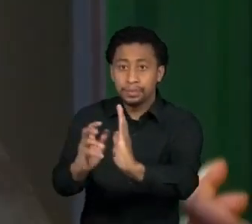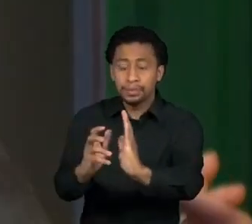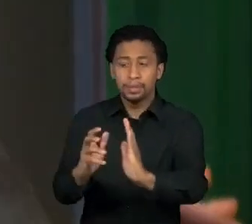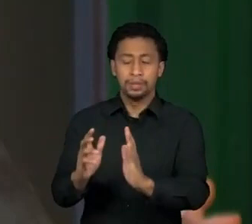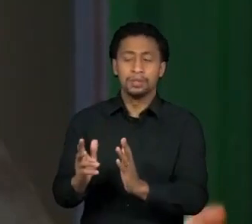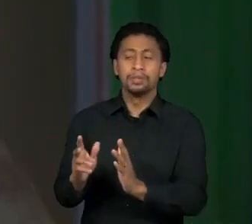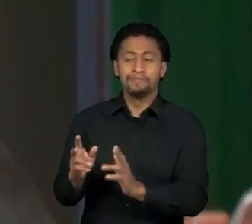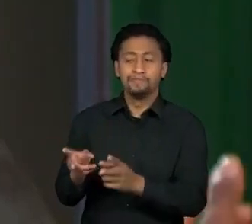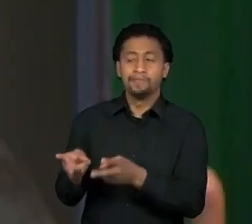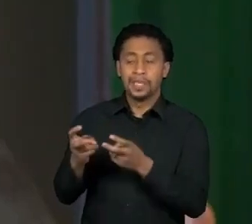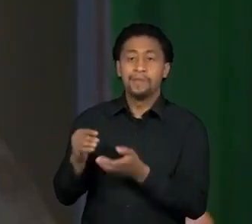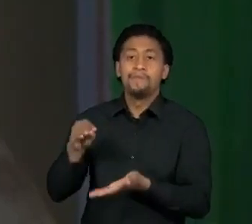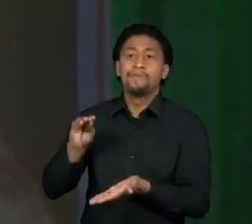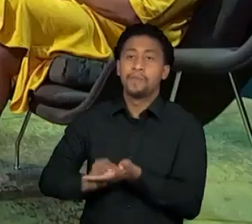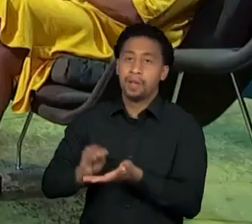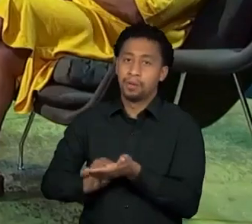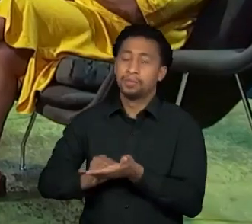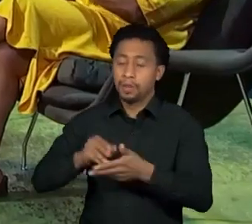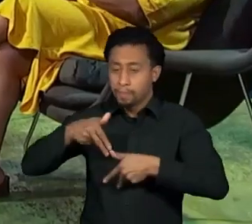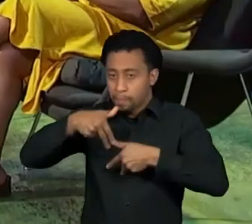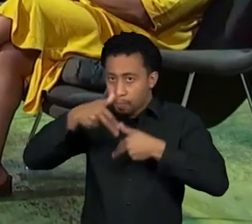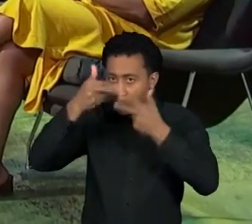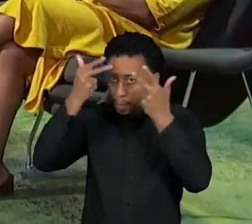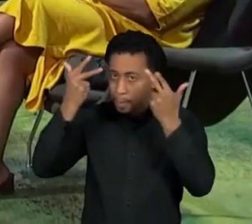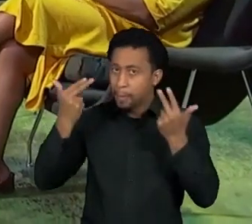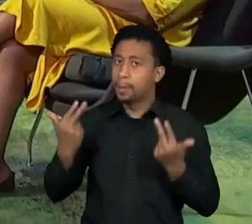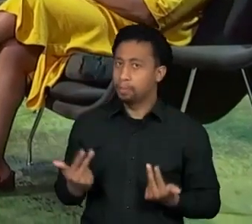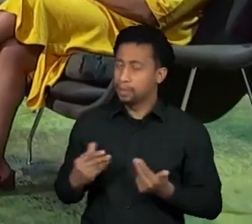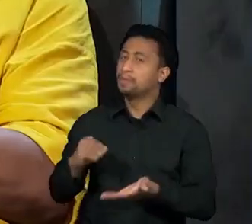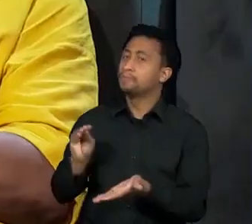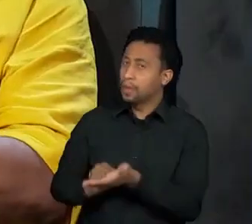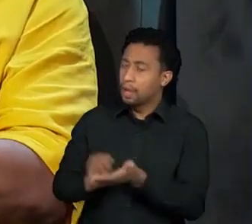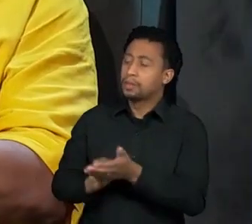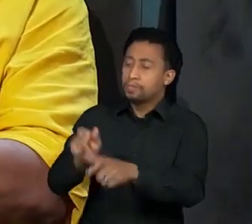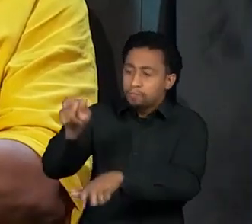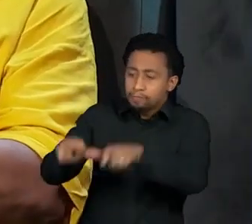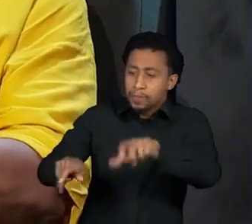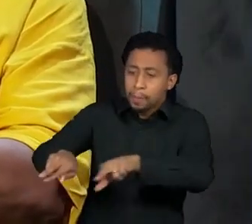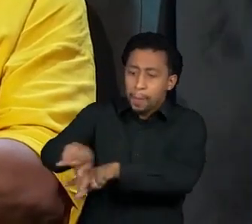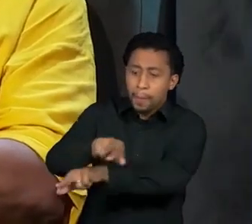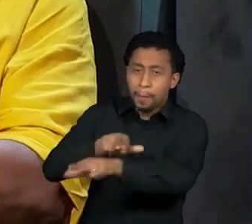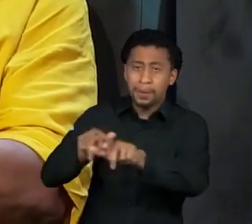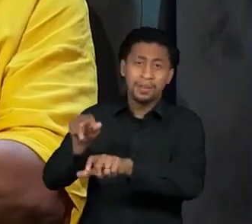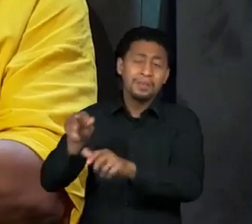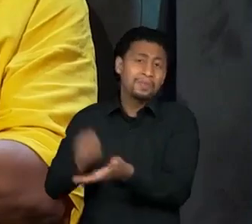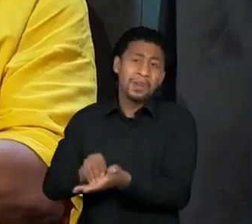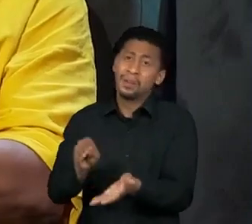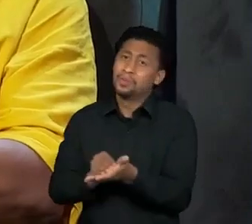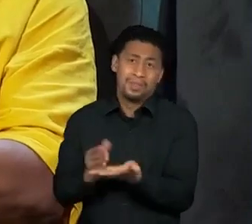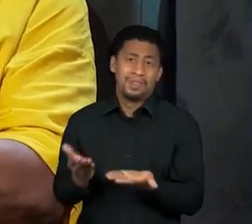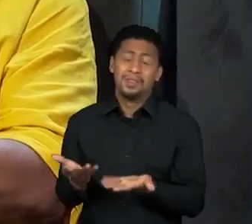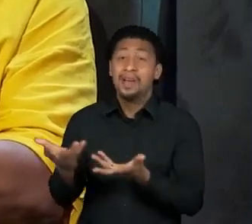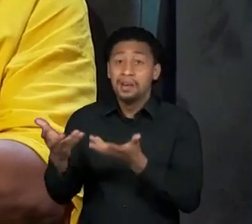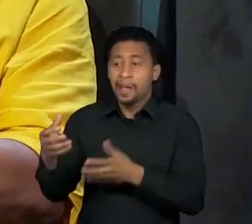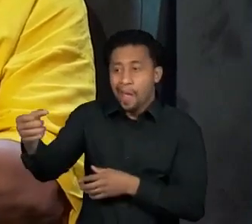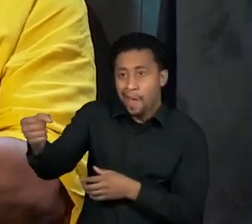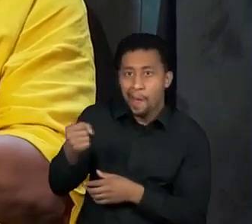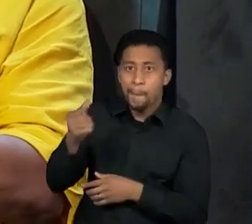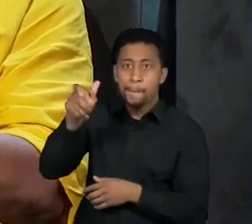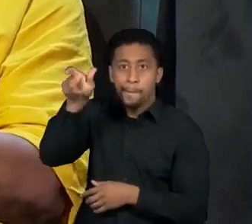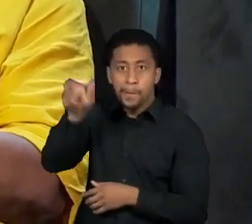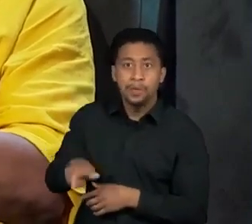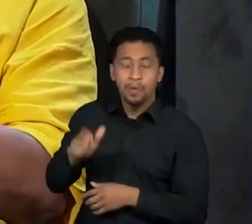sentimos a falta da diversidade. Observem como eles procuram artistas muito